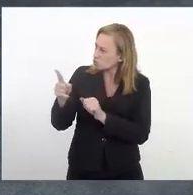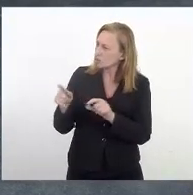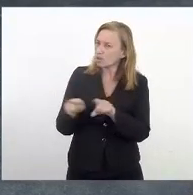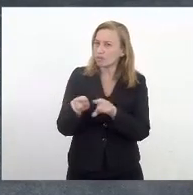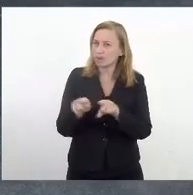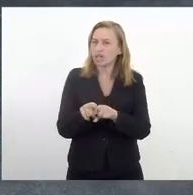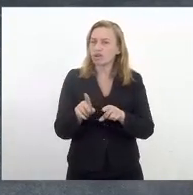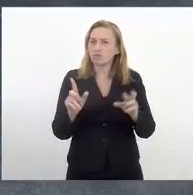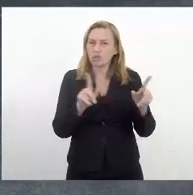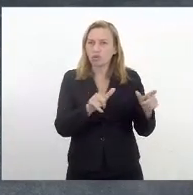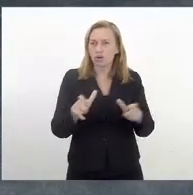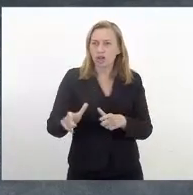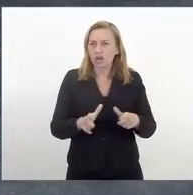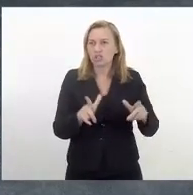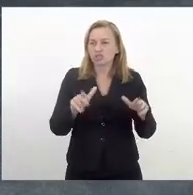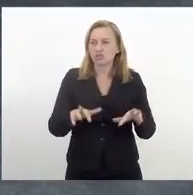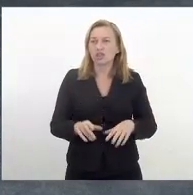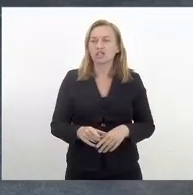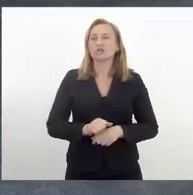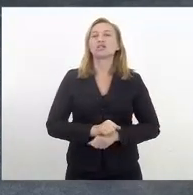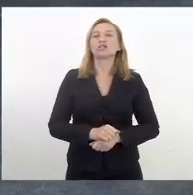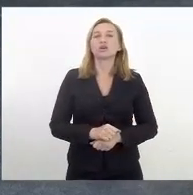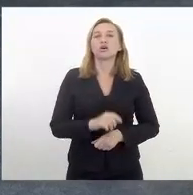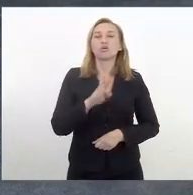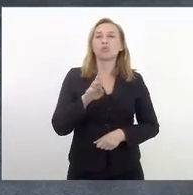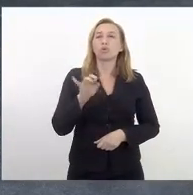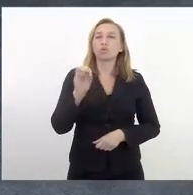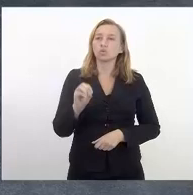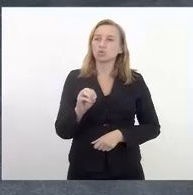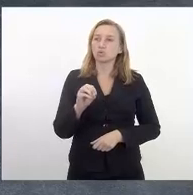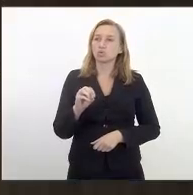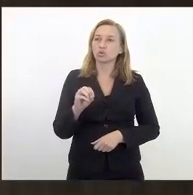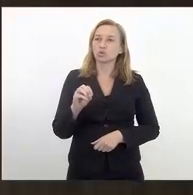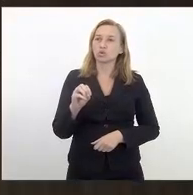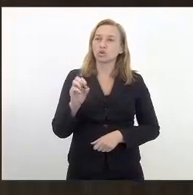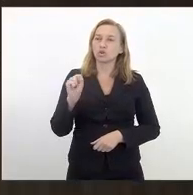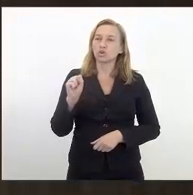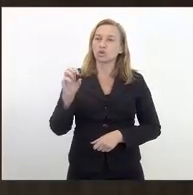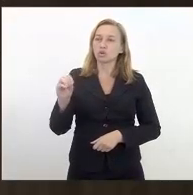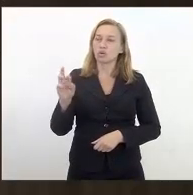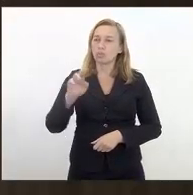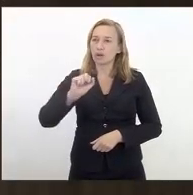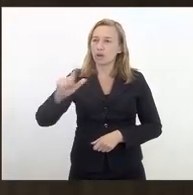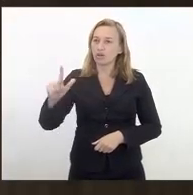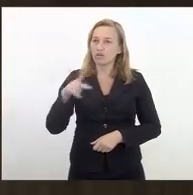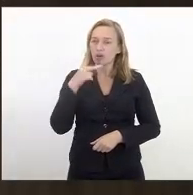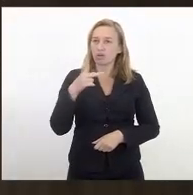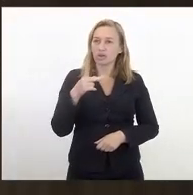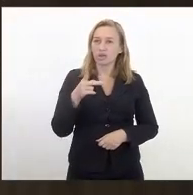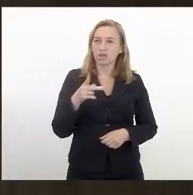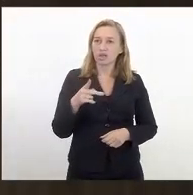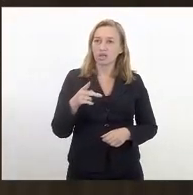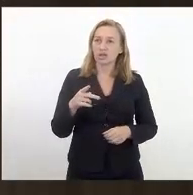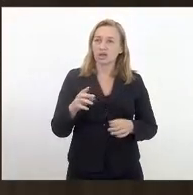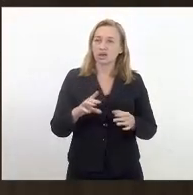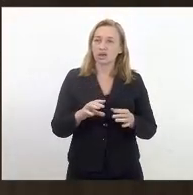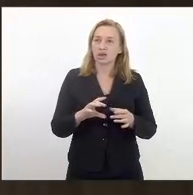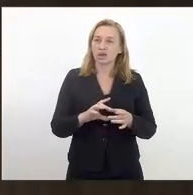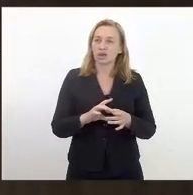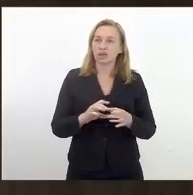mesmo diferente na mesa que eu fiz com ele com o Bruno Sobral ele mencionou que Assessoria fiscal tá pensando em lançar uma série eu achei um